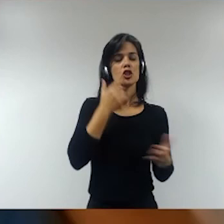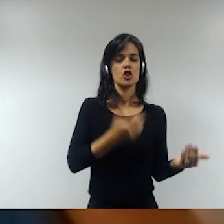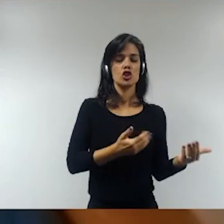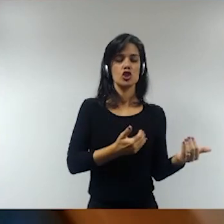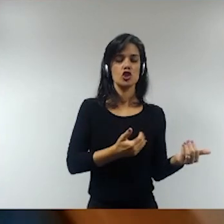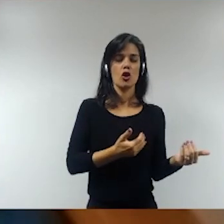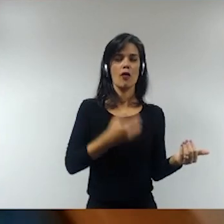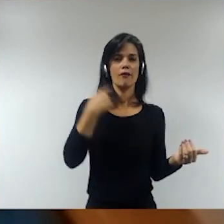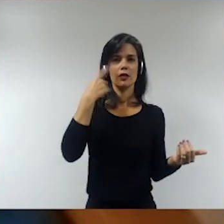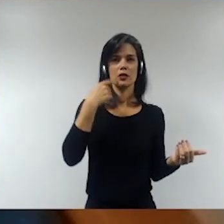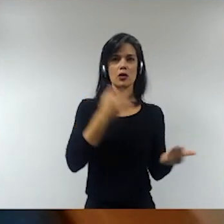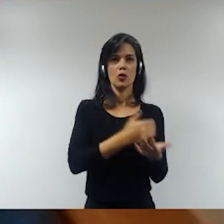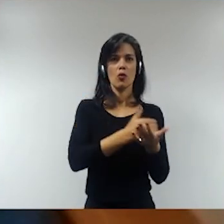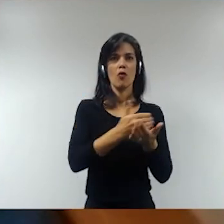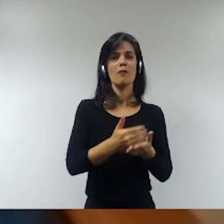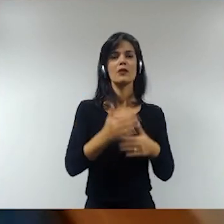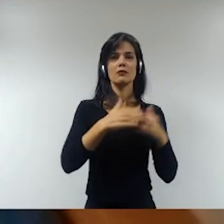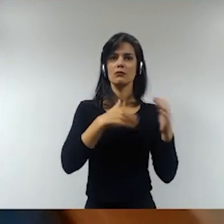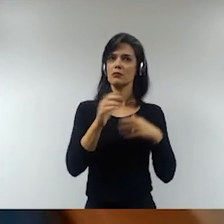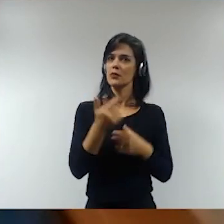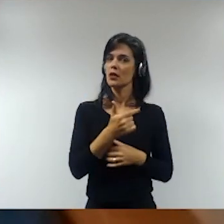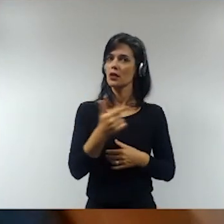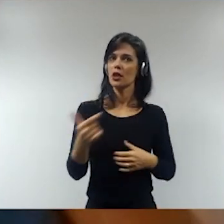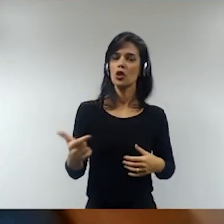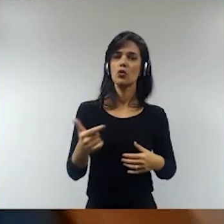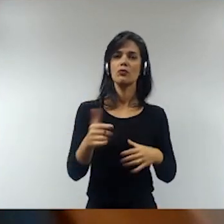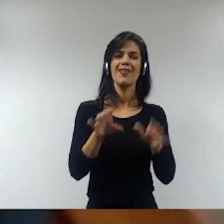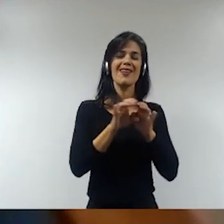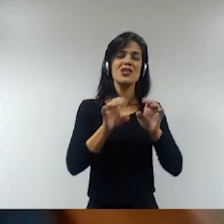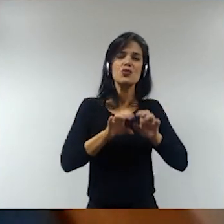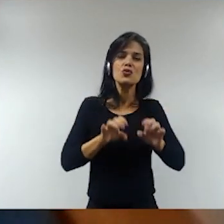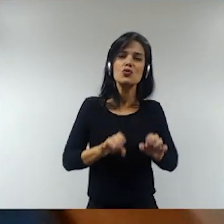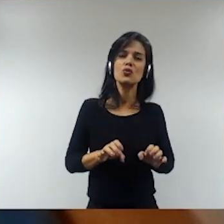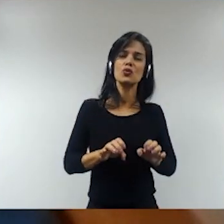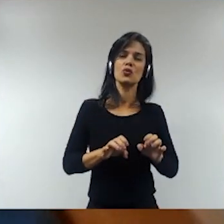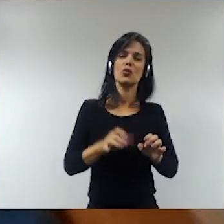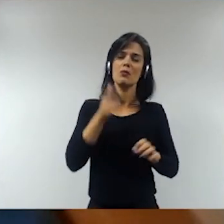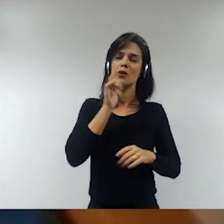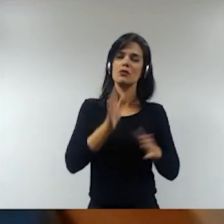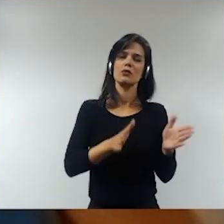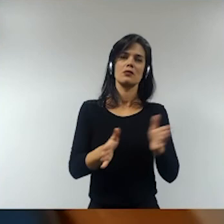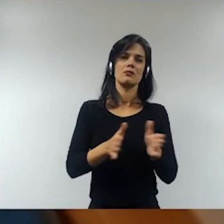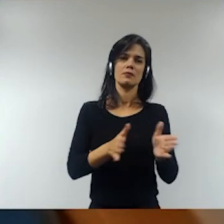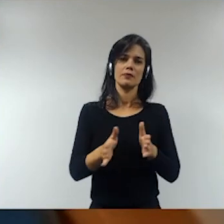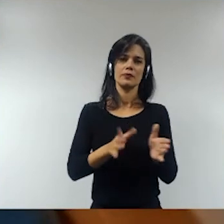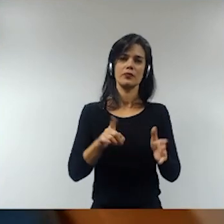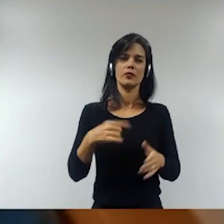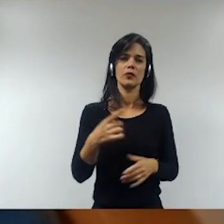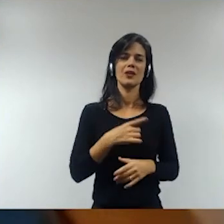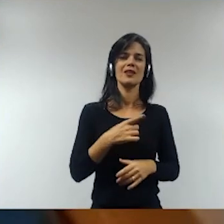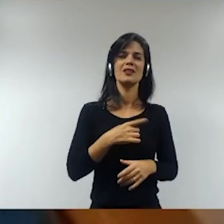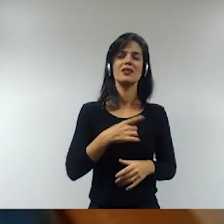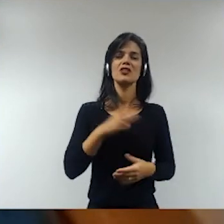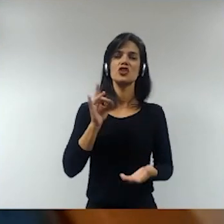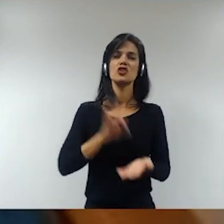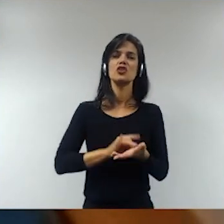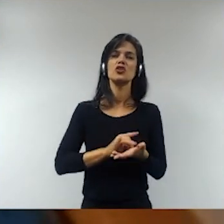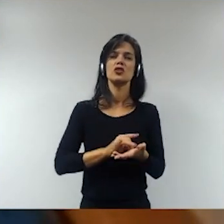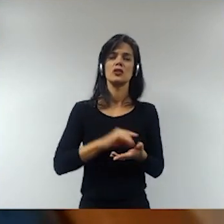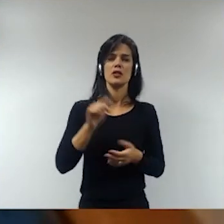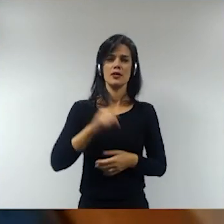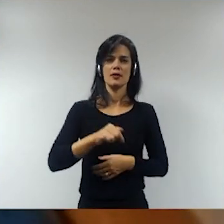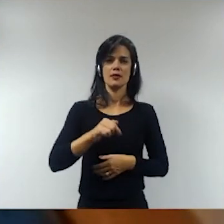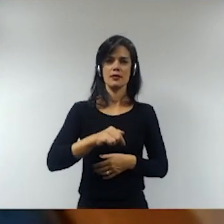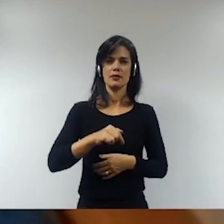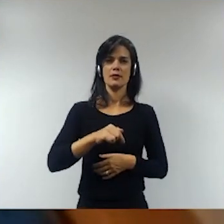estão iniciando a carreira, né, que não têm a estrutura necessária para o acesso. E nós tivemos efetivamente